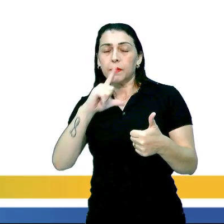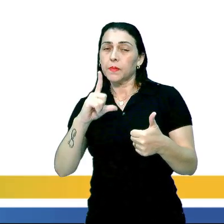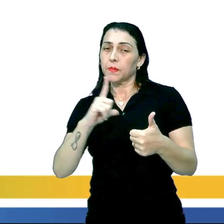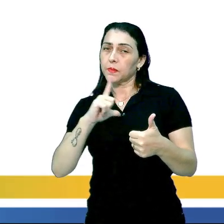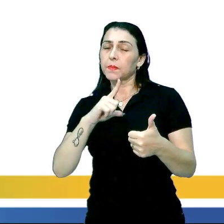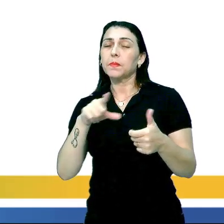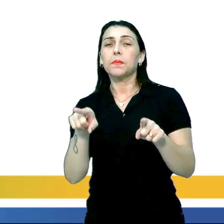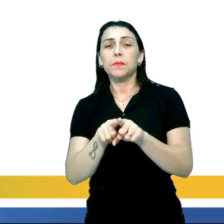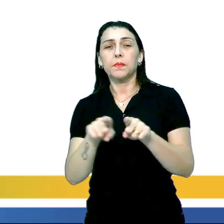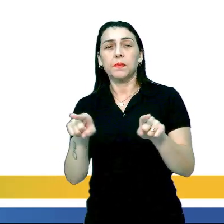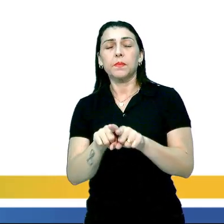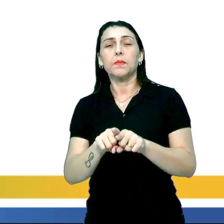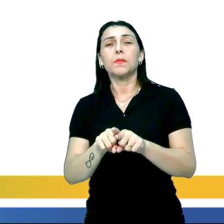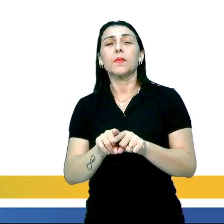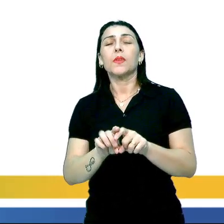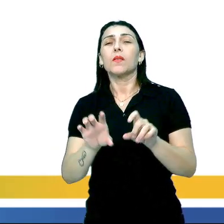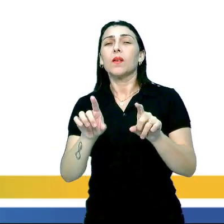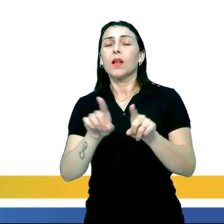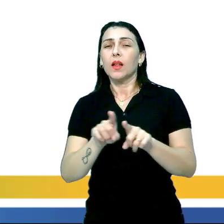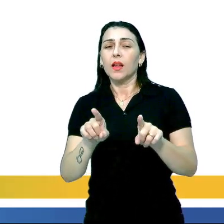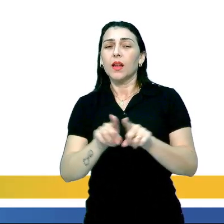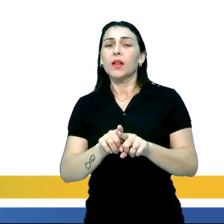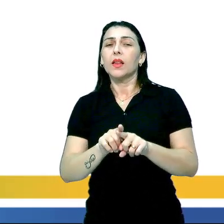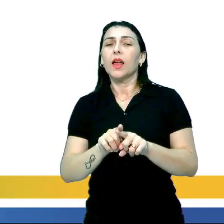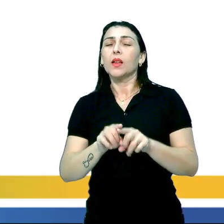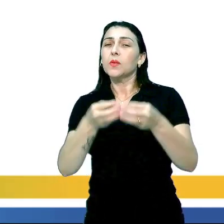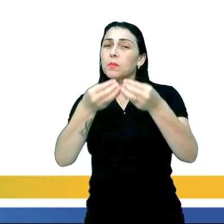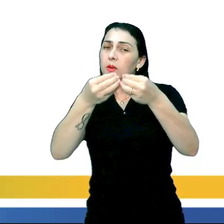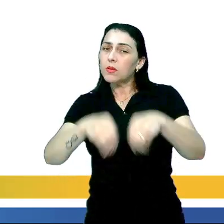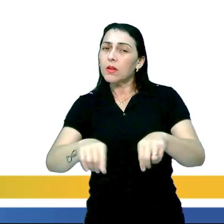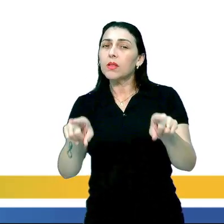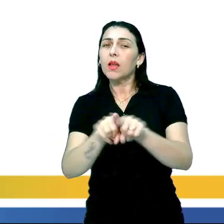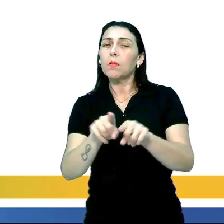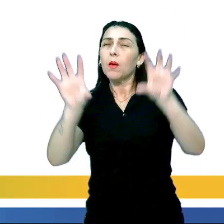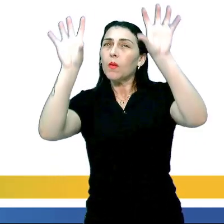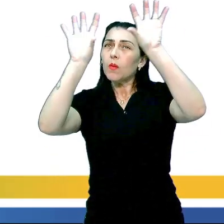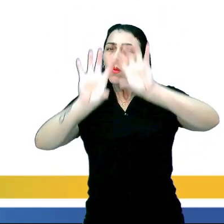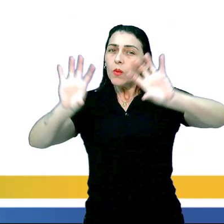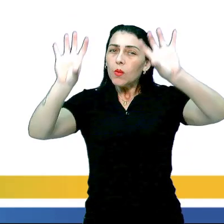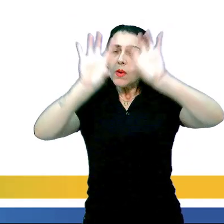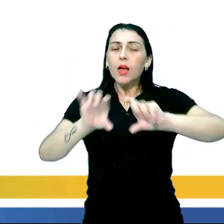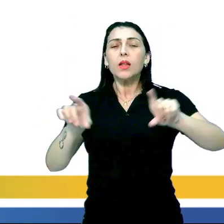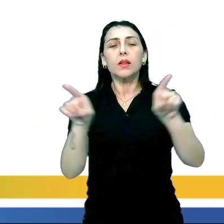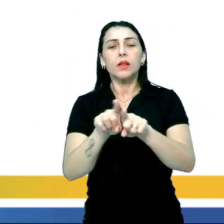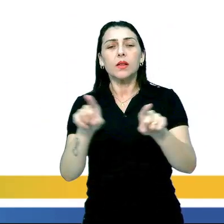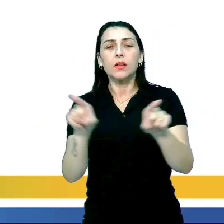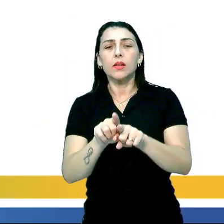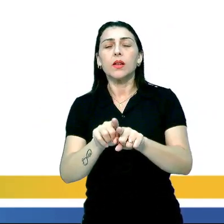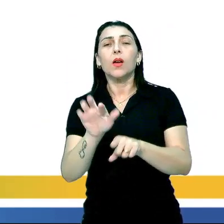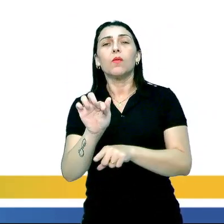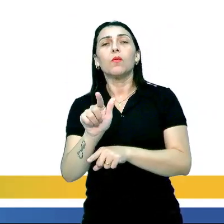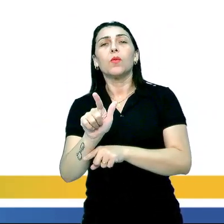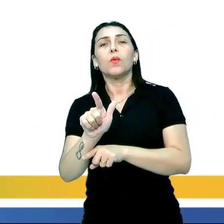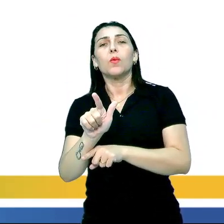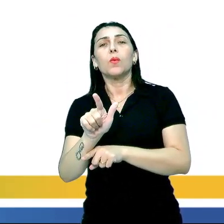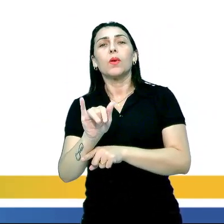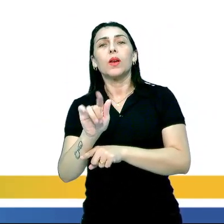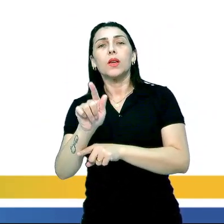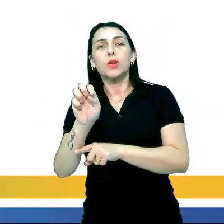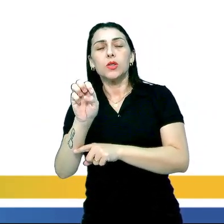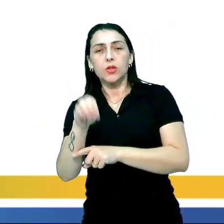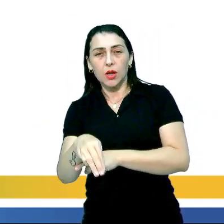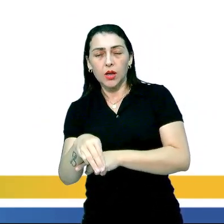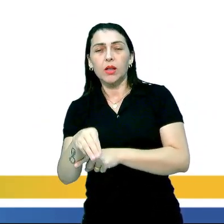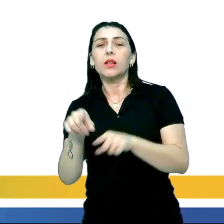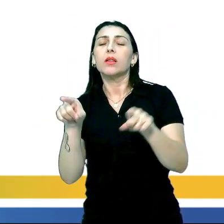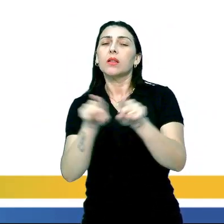gente tem, por exemplo, uma parte que vai falar dos danos, lá em cima a fumaça e também a questão da fuligem. Aqui a